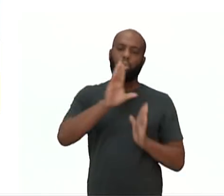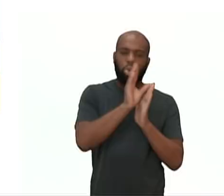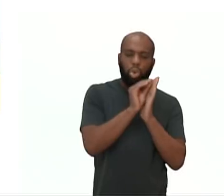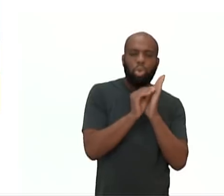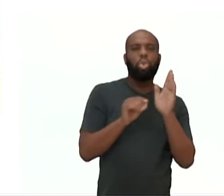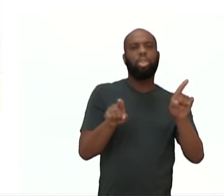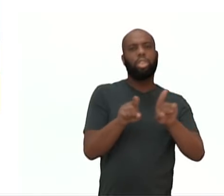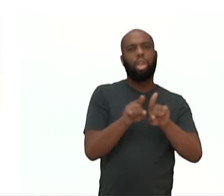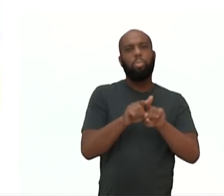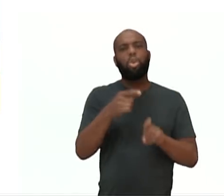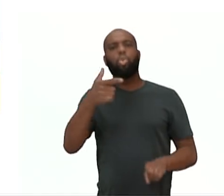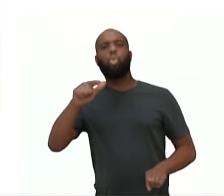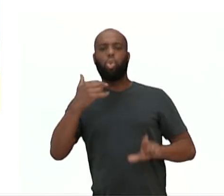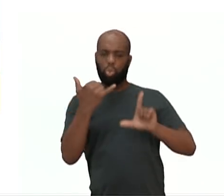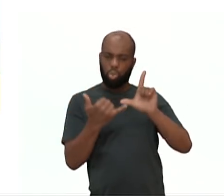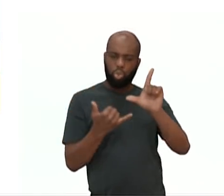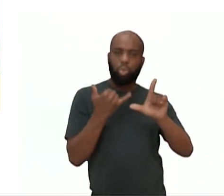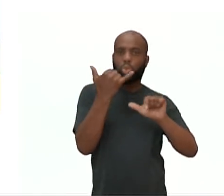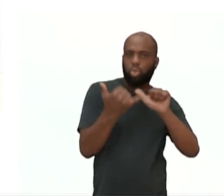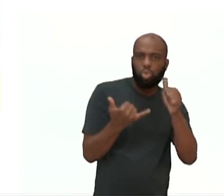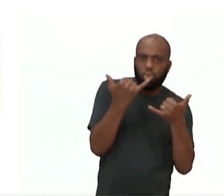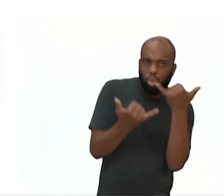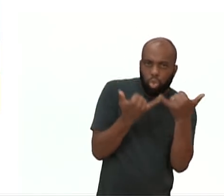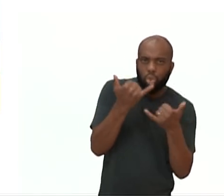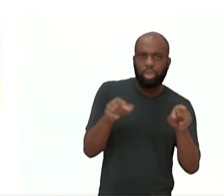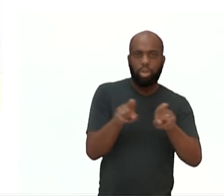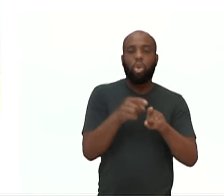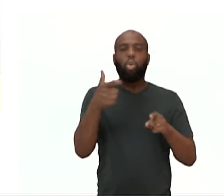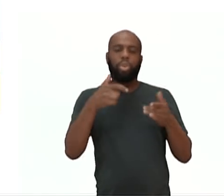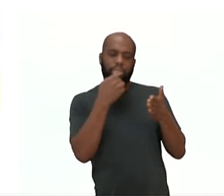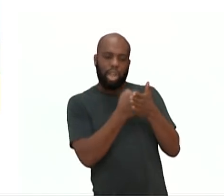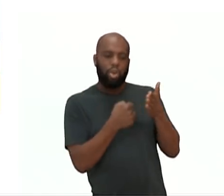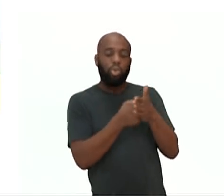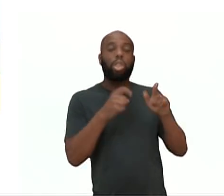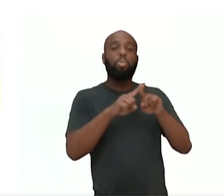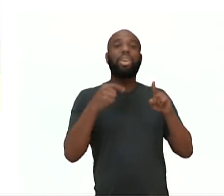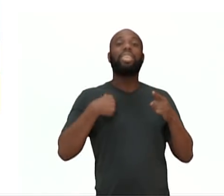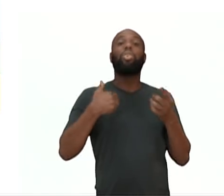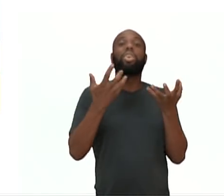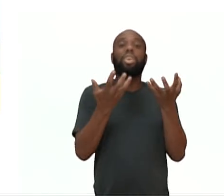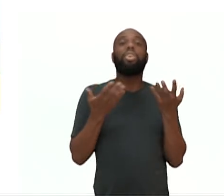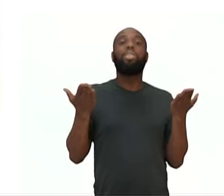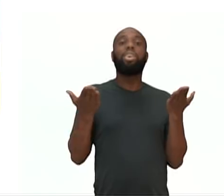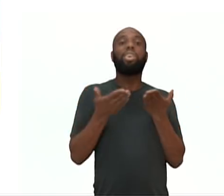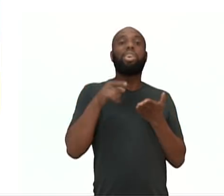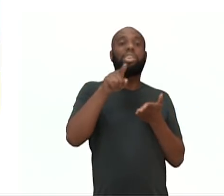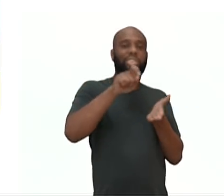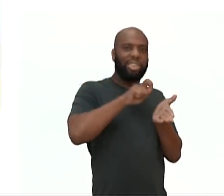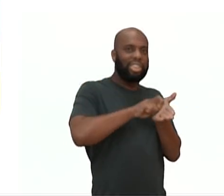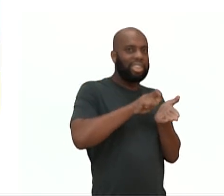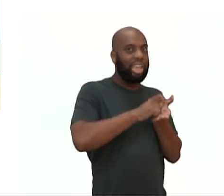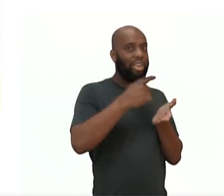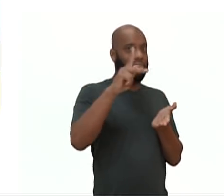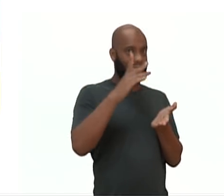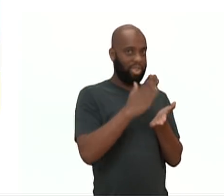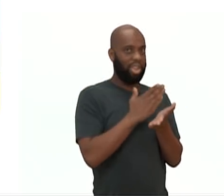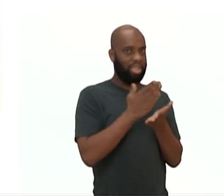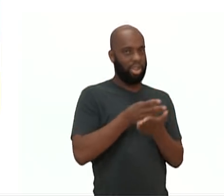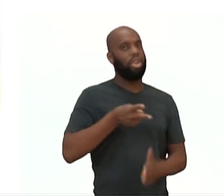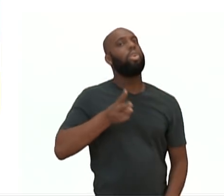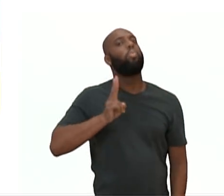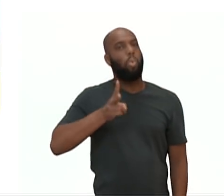conteúdo, outro jogo, outra luta, fique à vontade. Mas eu quero que você escreva no seu caderno para que a gente possa dar continuidade no conteúdo aí.